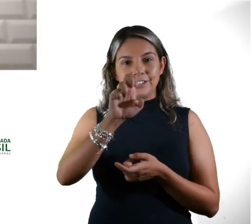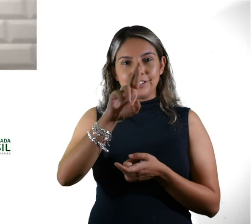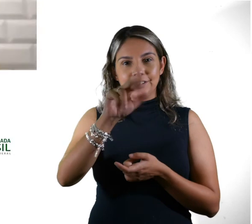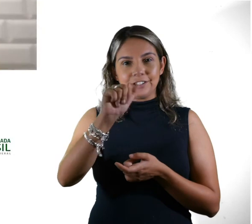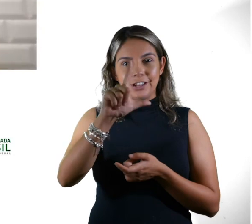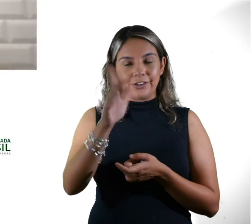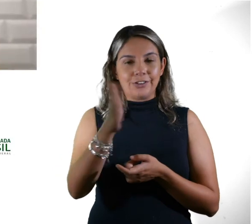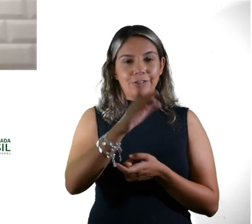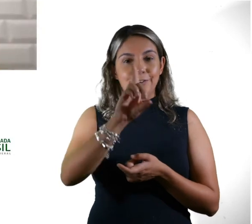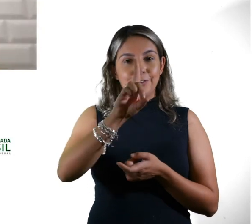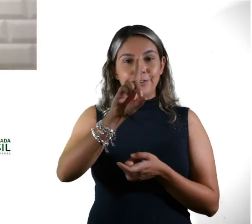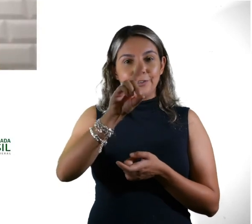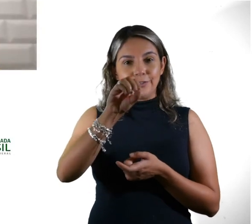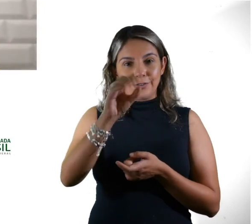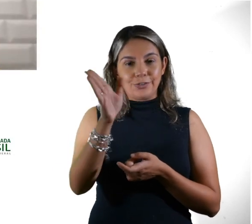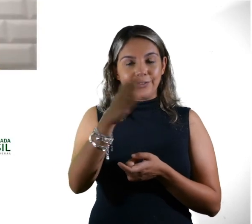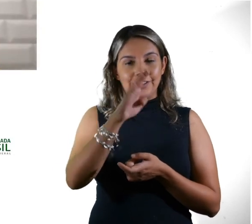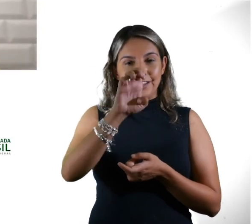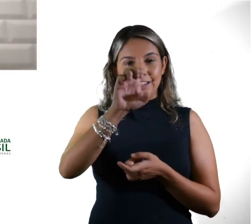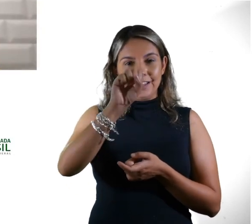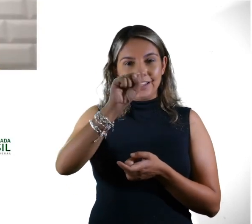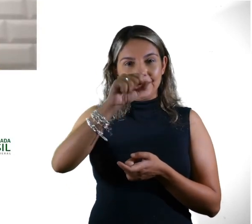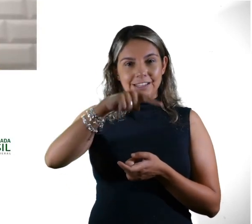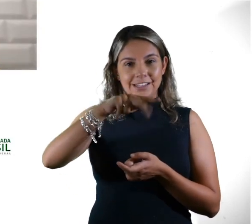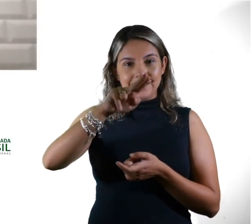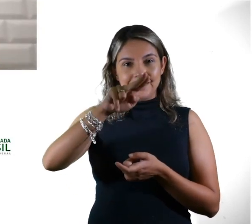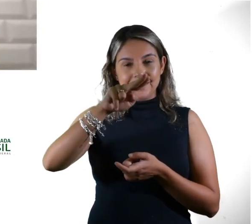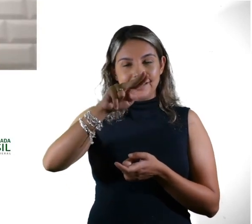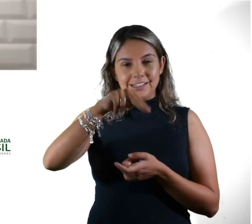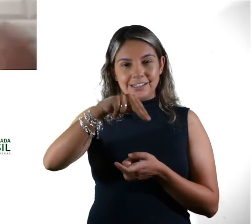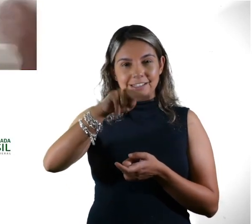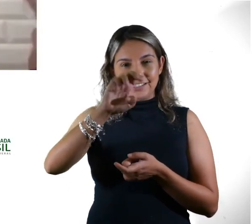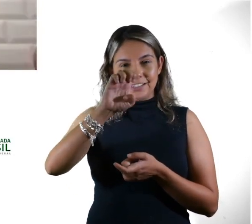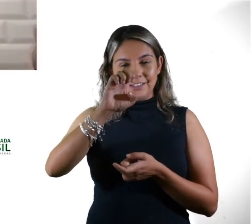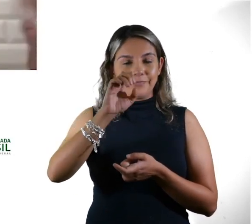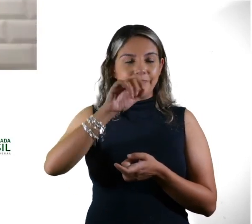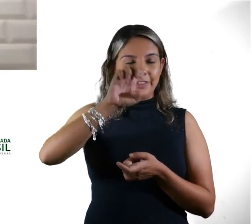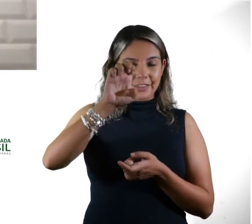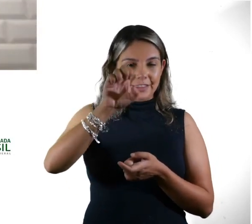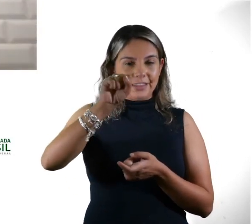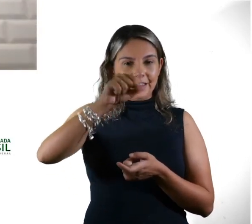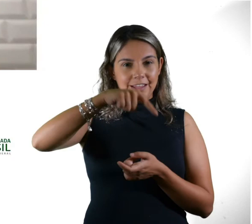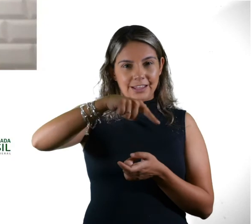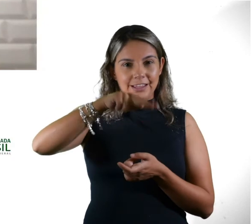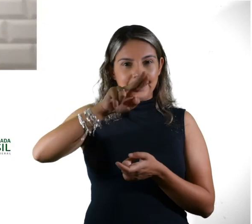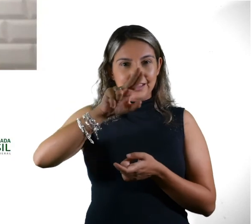com certeza, porque na última Berlinale, que acho que terminou agora,